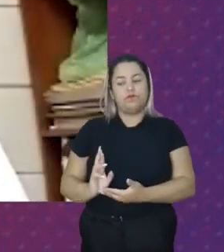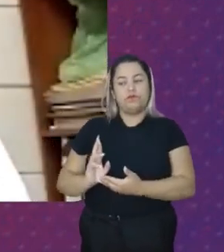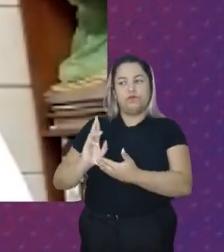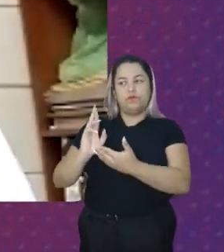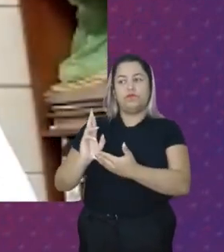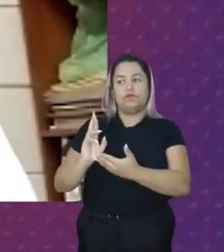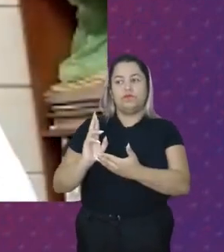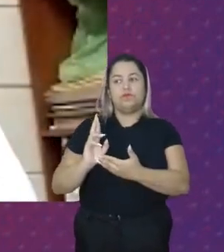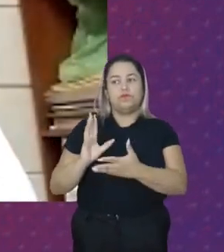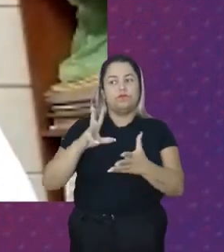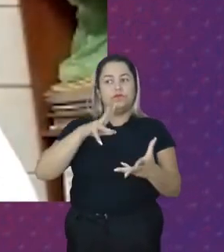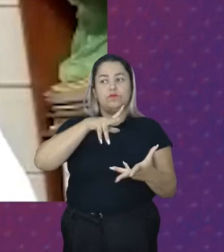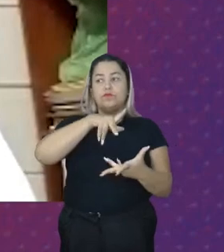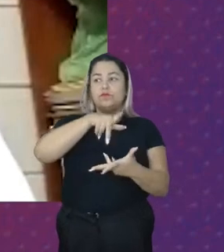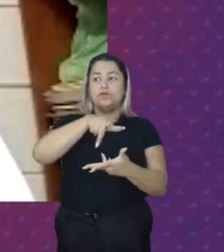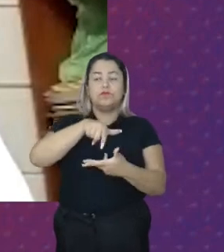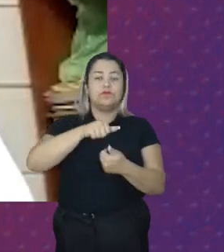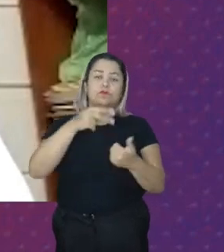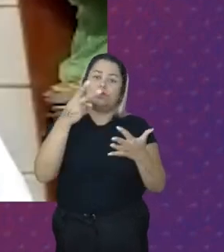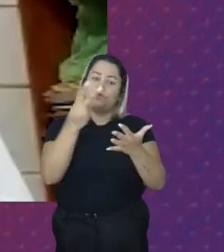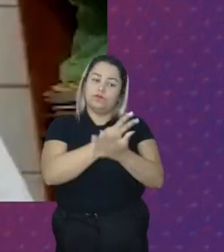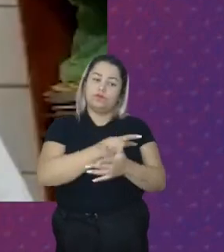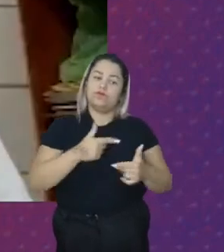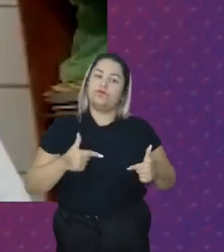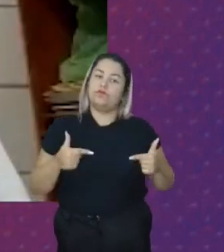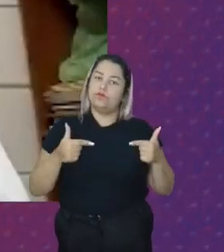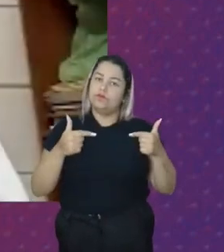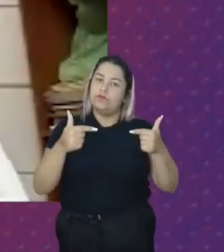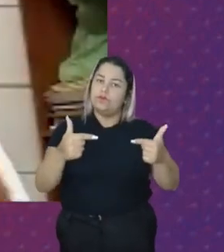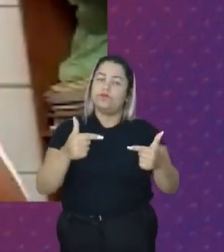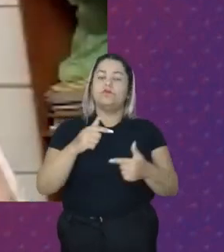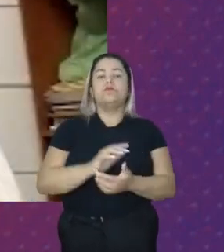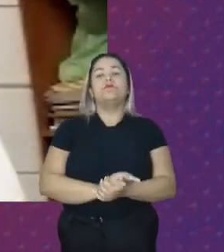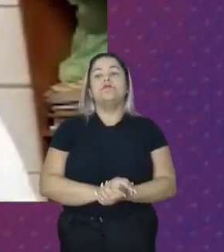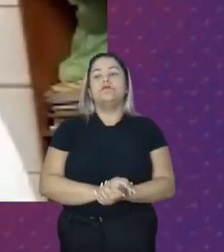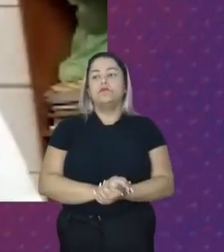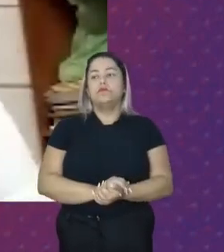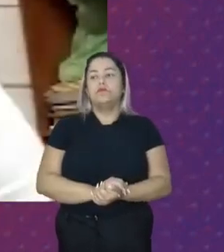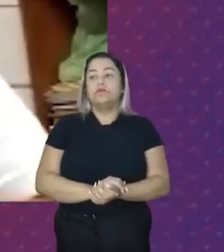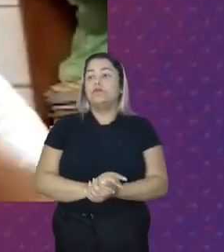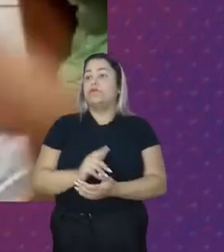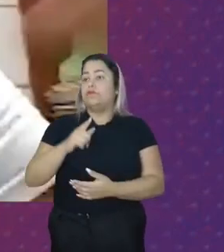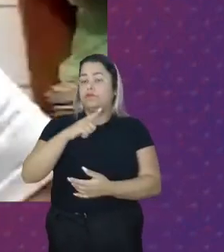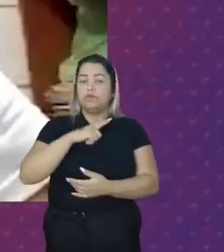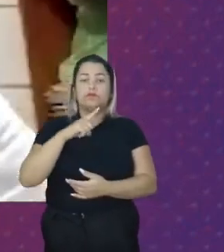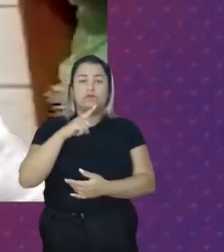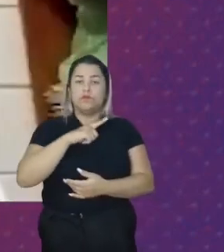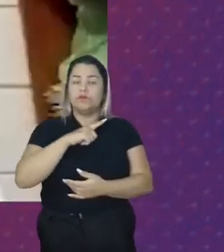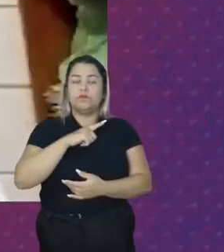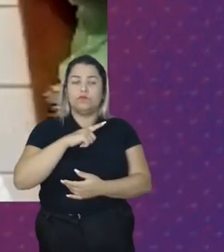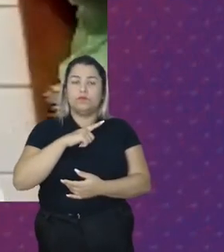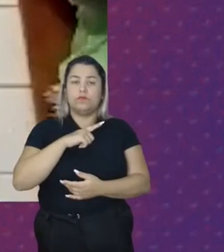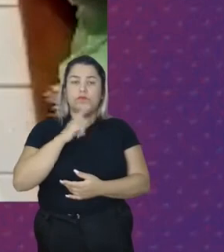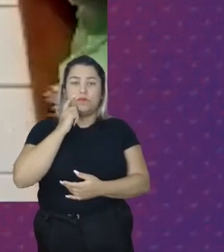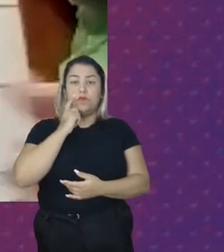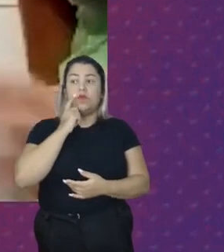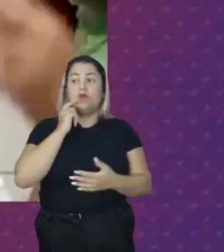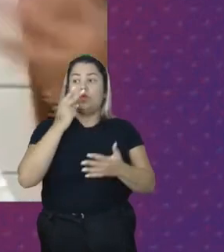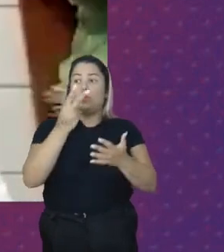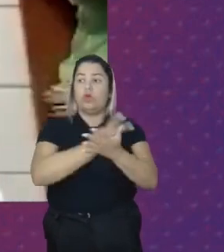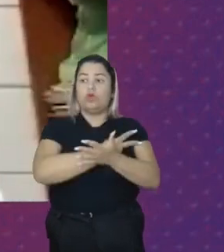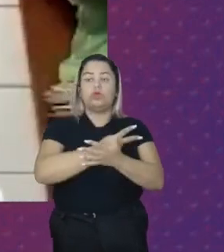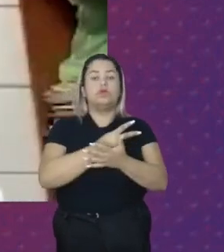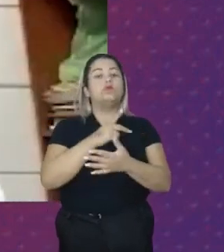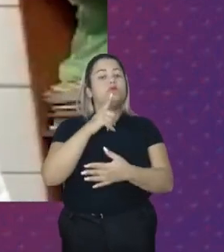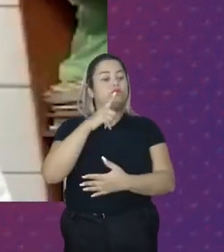Mundial E isso se dá A luta Né Agora Tem tudo isso Que aconteceu E